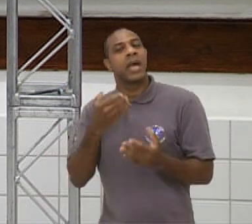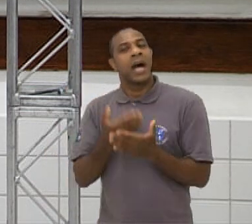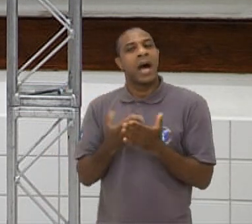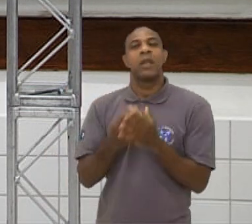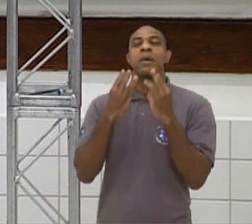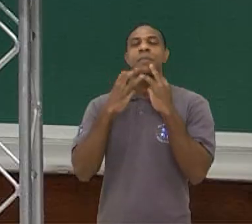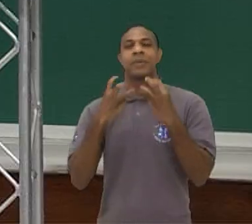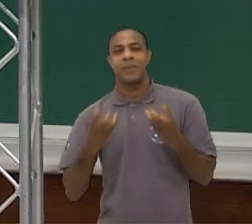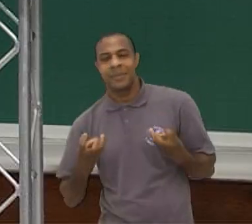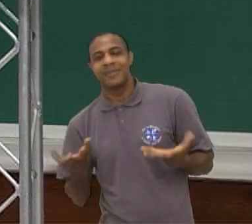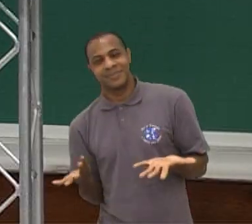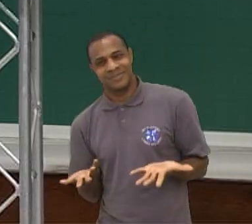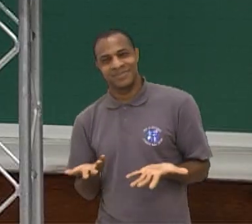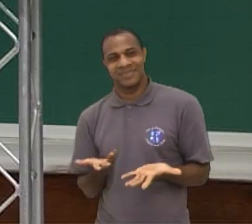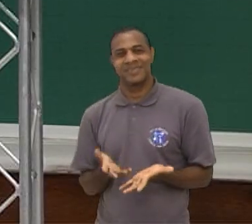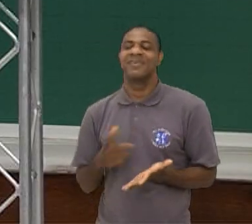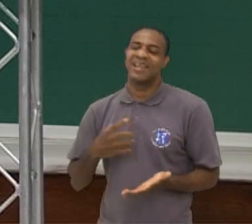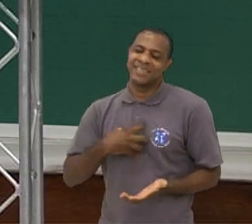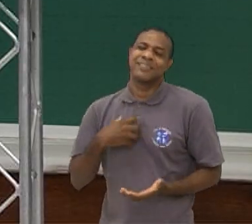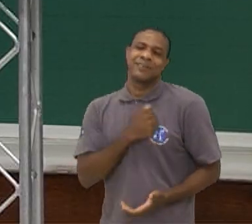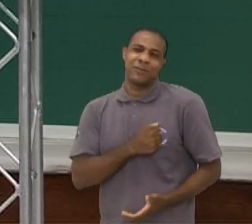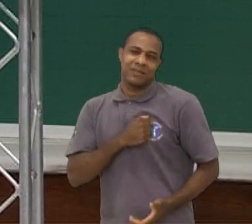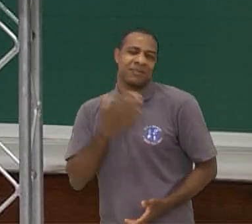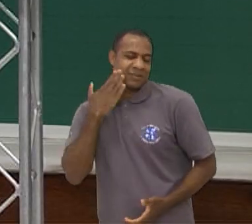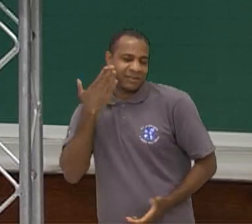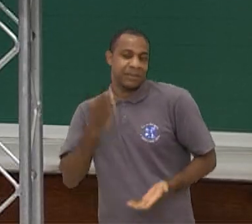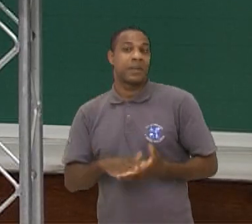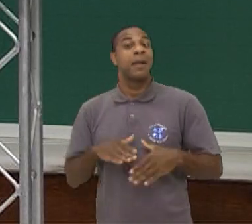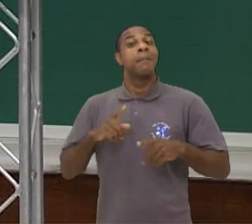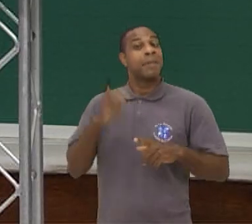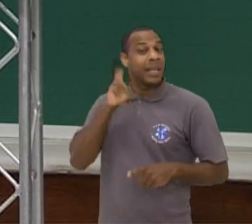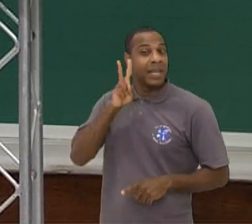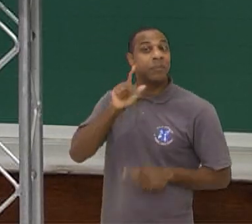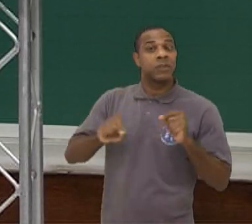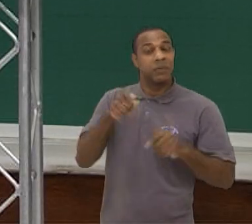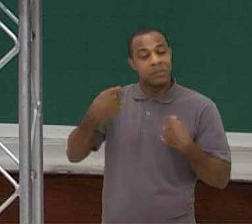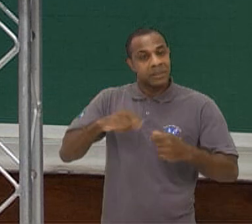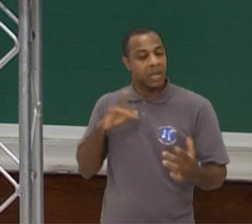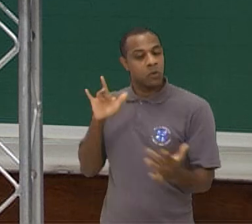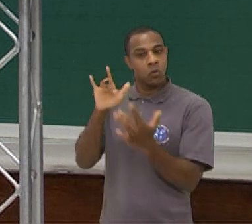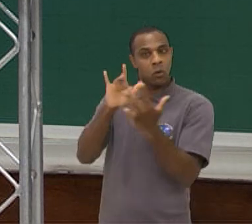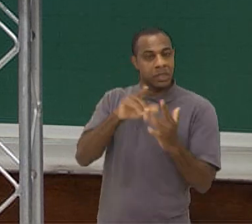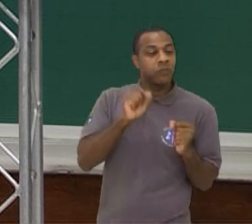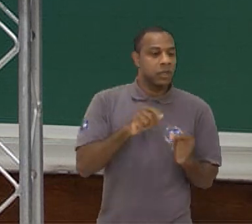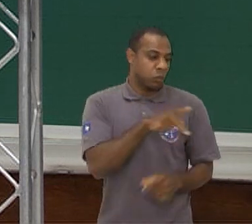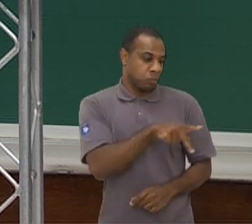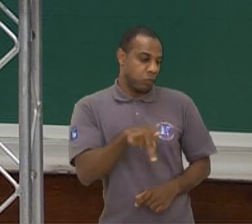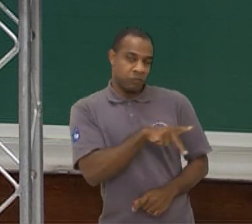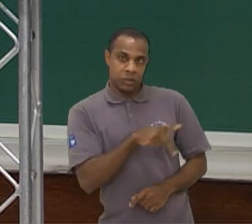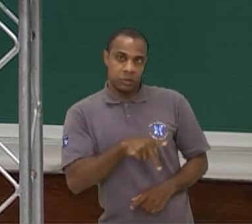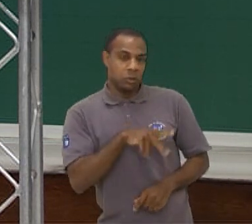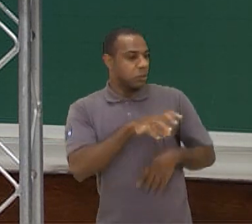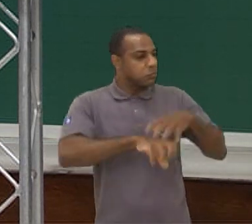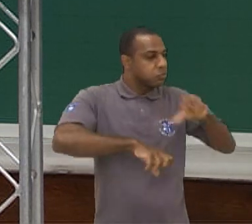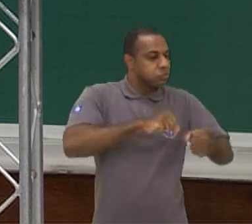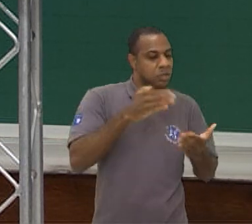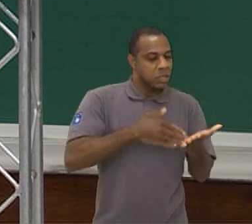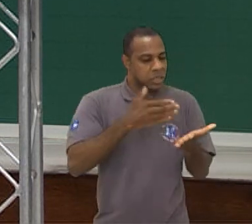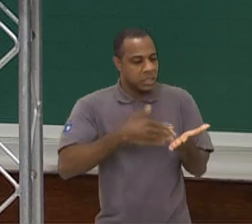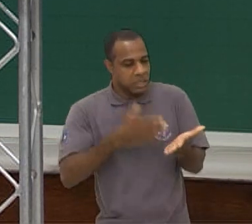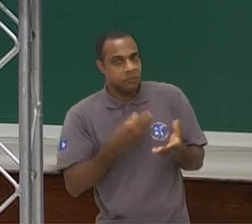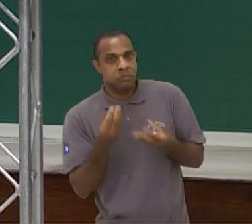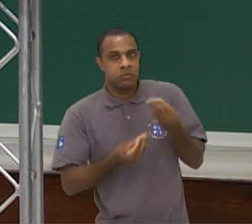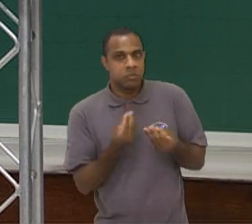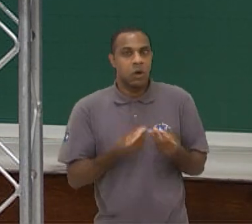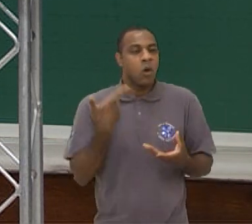conhecer e ele já mora lá, já tem um lugarzinho no nosso coração. Mas lembre, você tem que estar em contato com o seu professor, busque o seu livro didático,